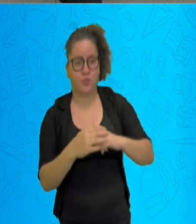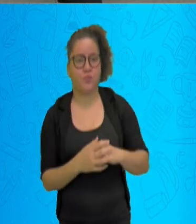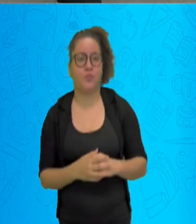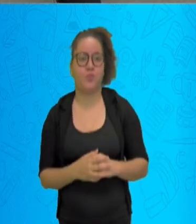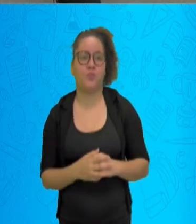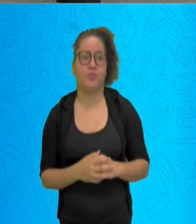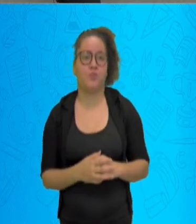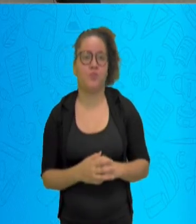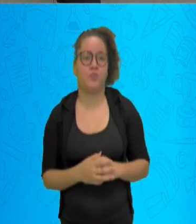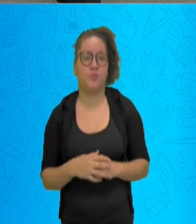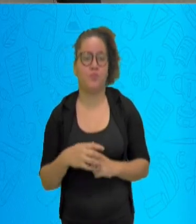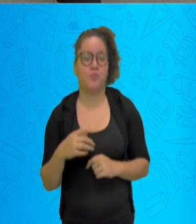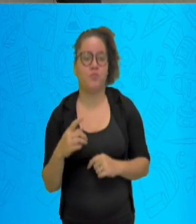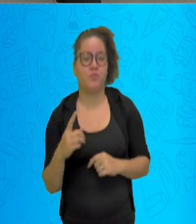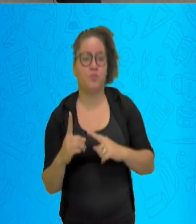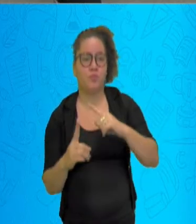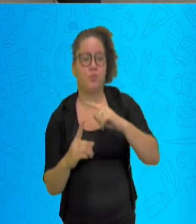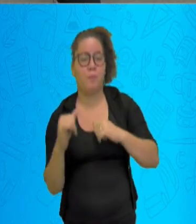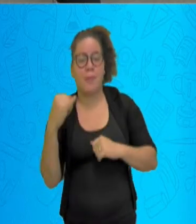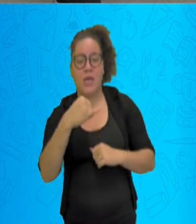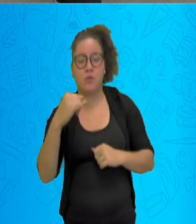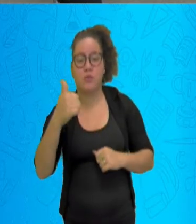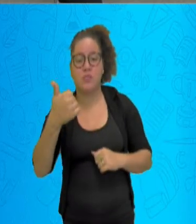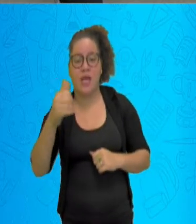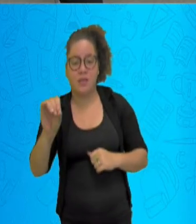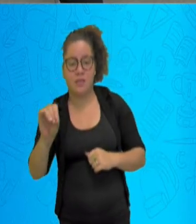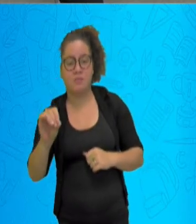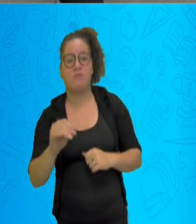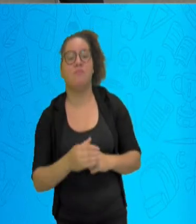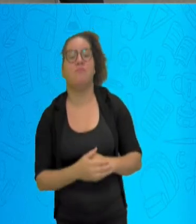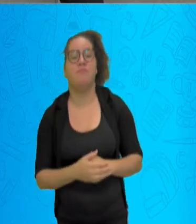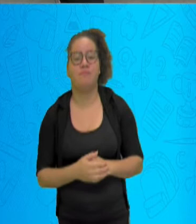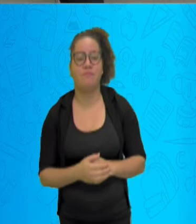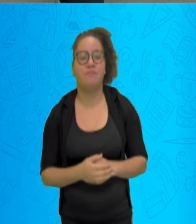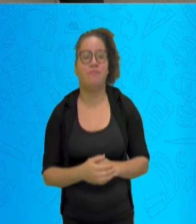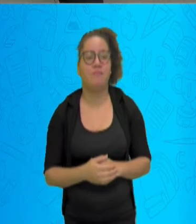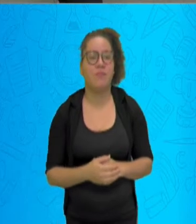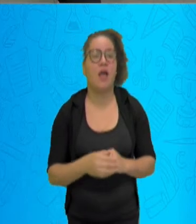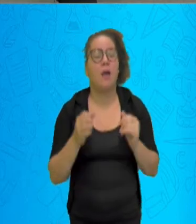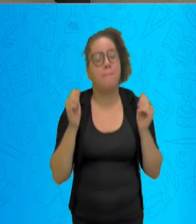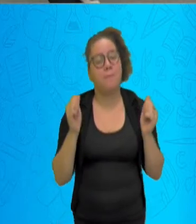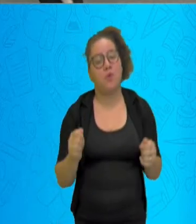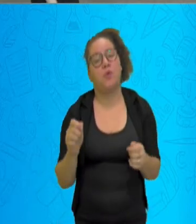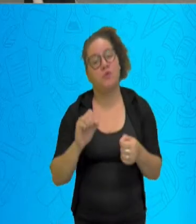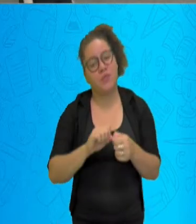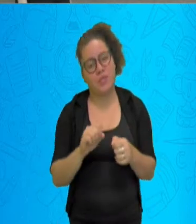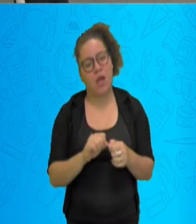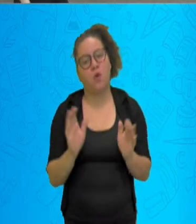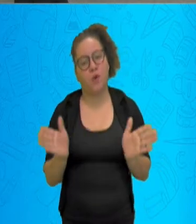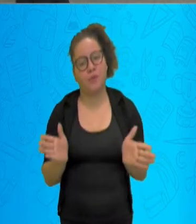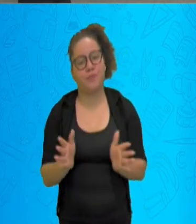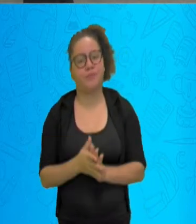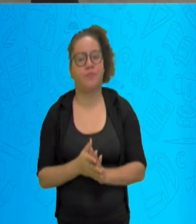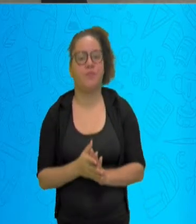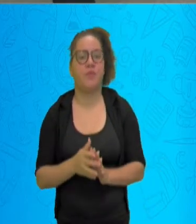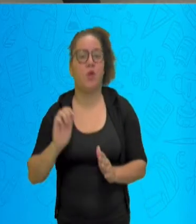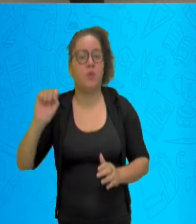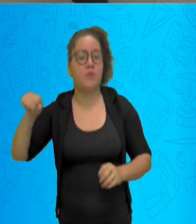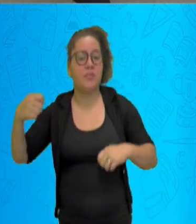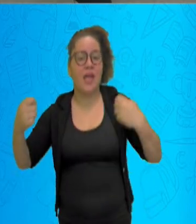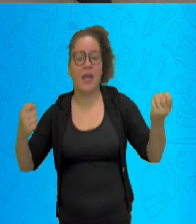e aqui vai passar a ser menos 10. Agora nós podemos resolver.